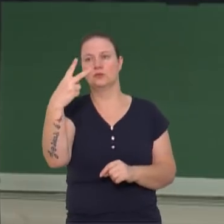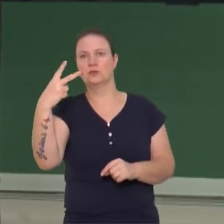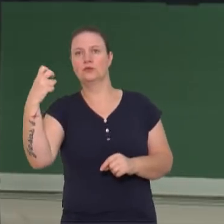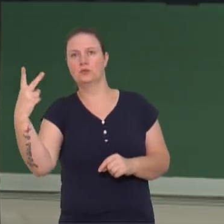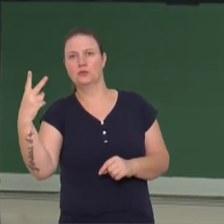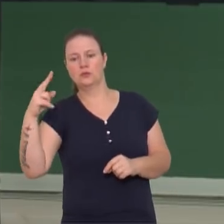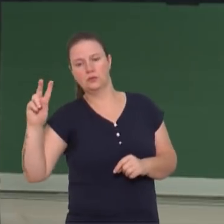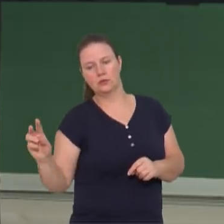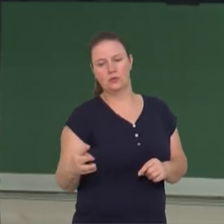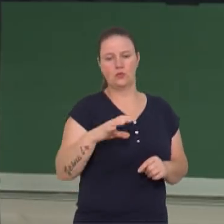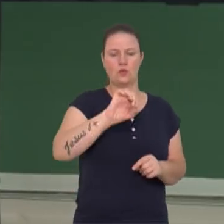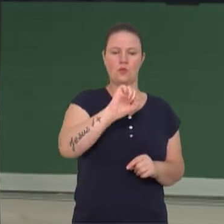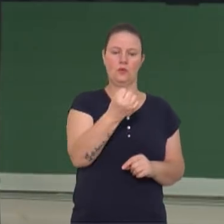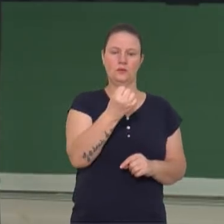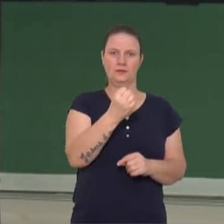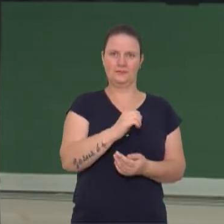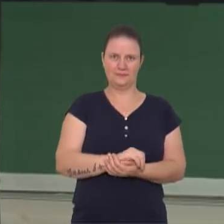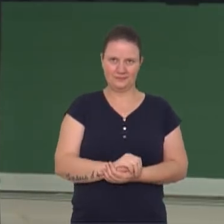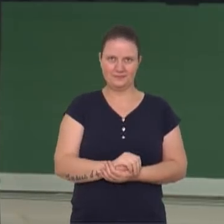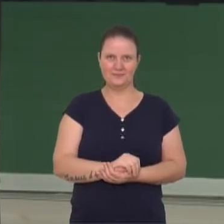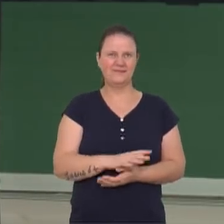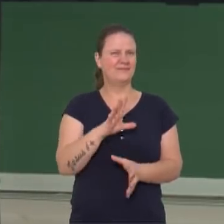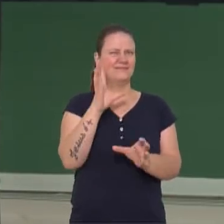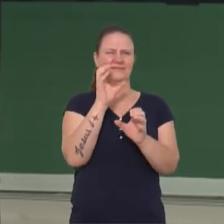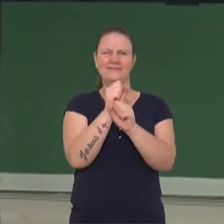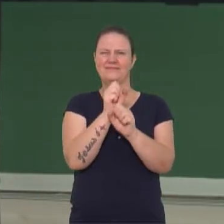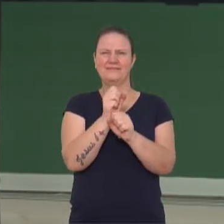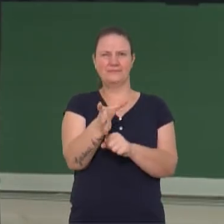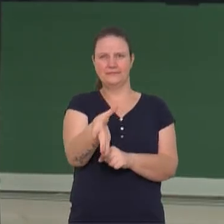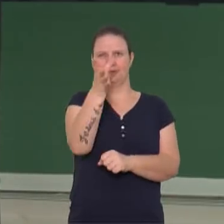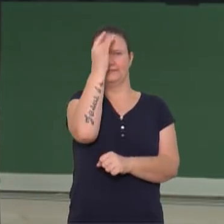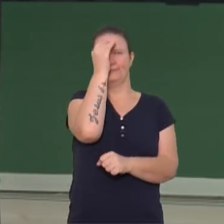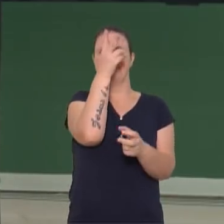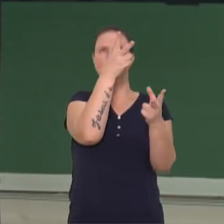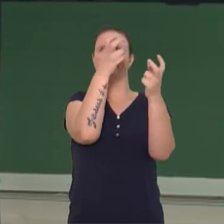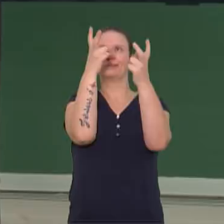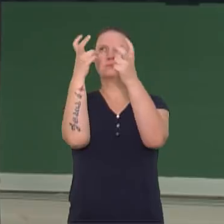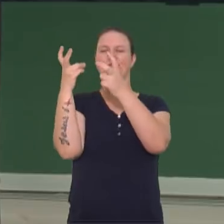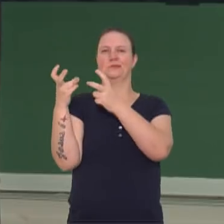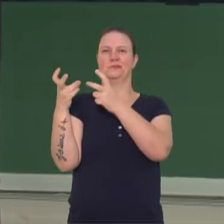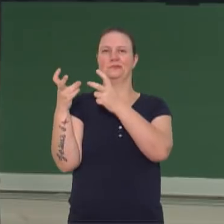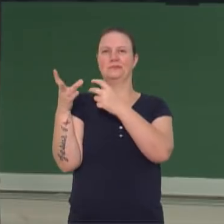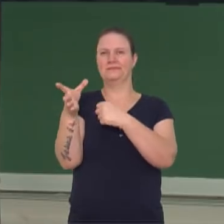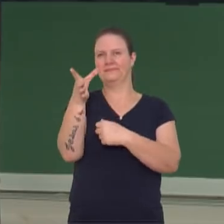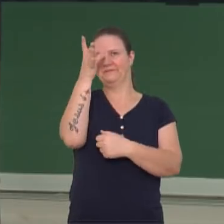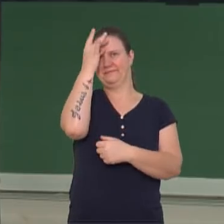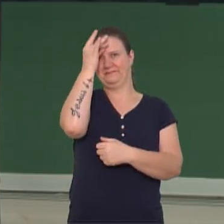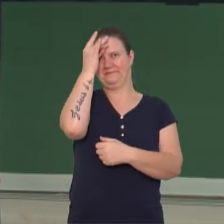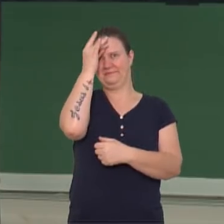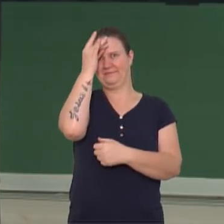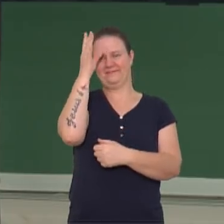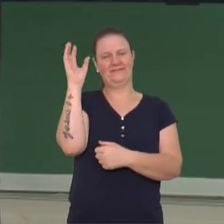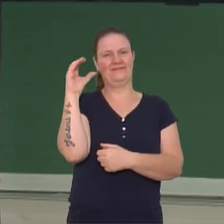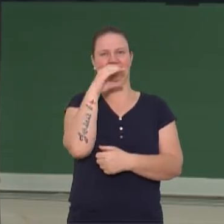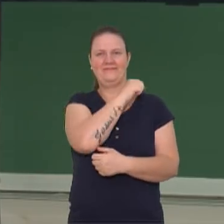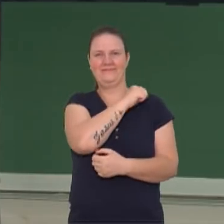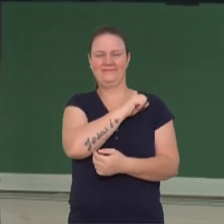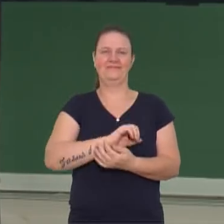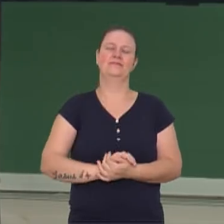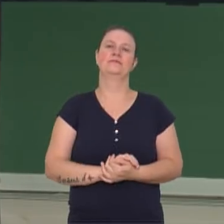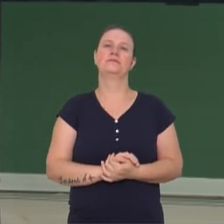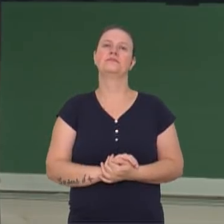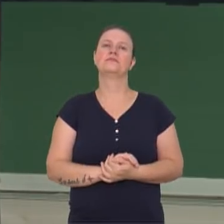décimos, 8 décimos. Então, a continha que dá pra gente fazer com cálculo mental, tá bom?